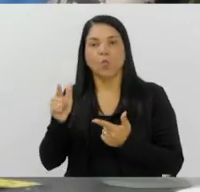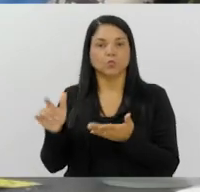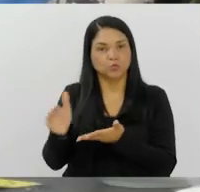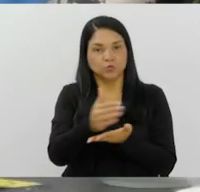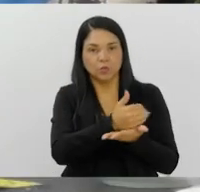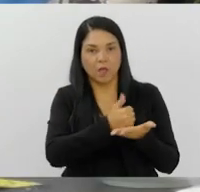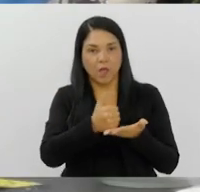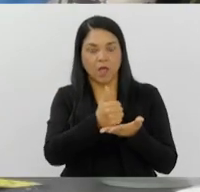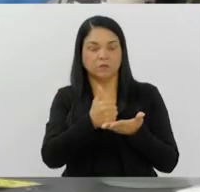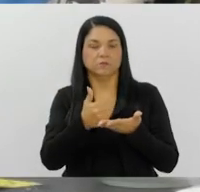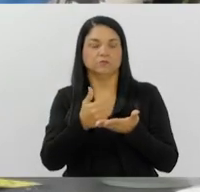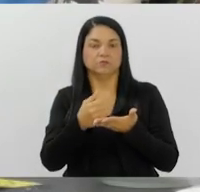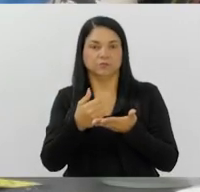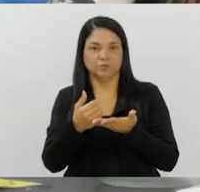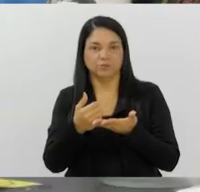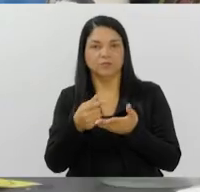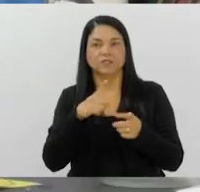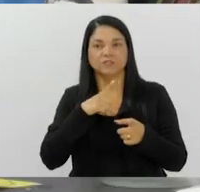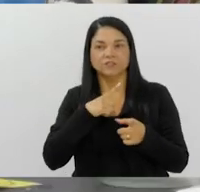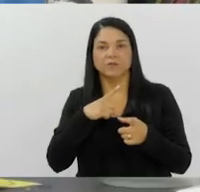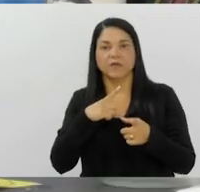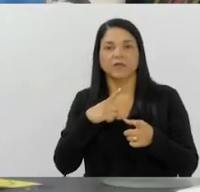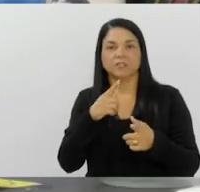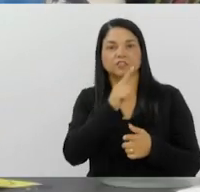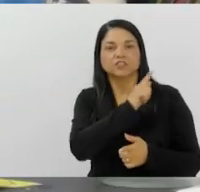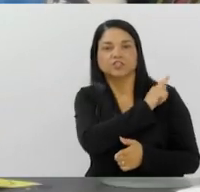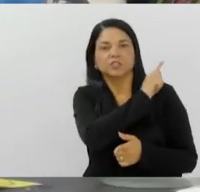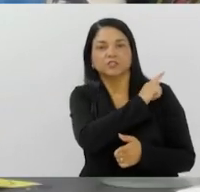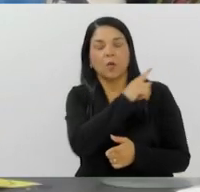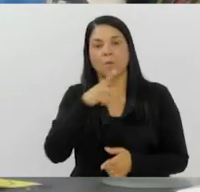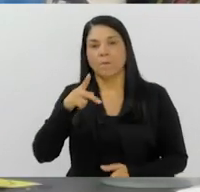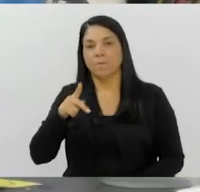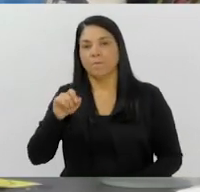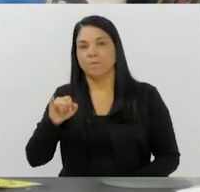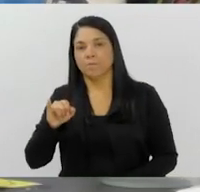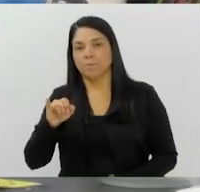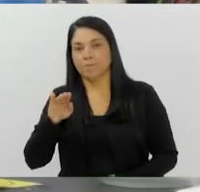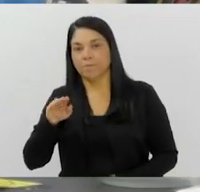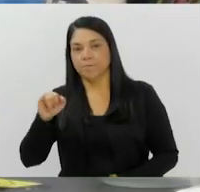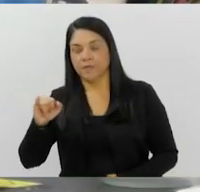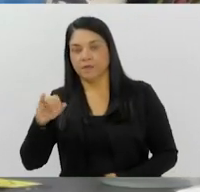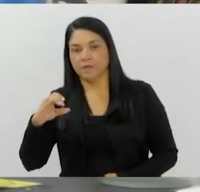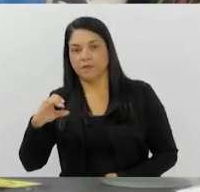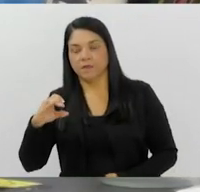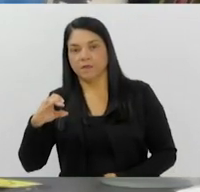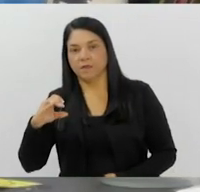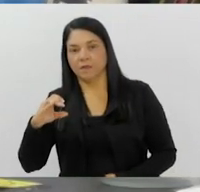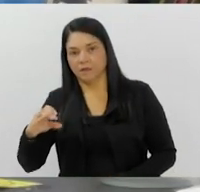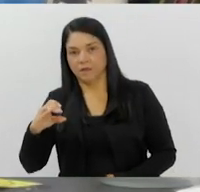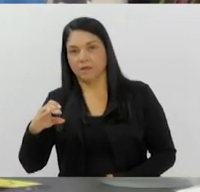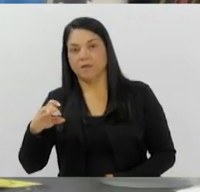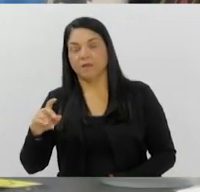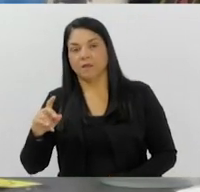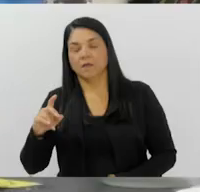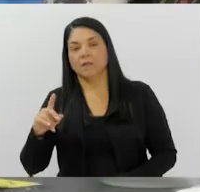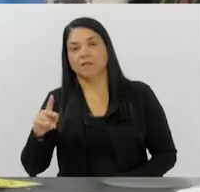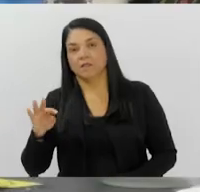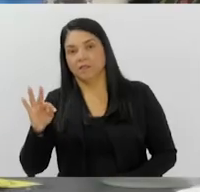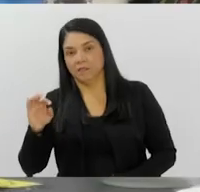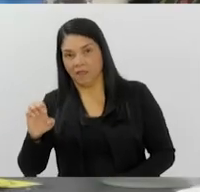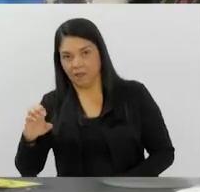alguma gestão de Big bigtech no âmbito privado desses dados e também eh